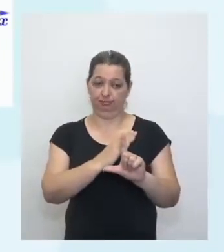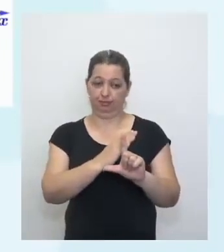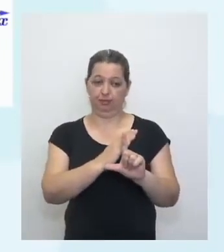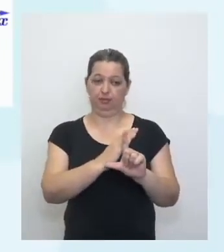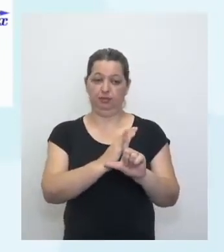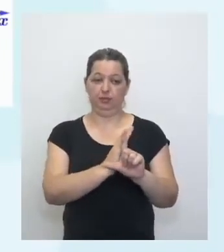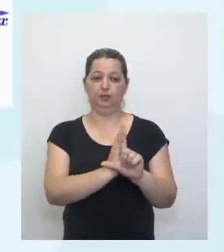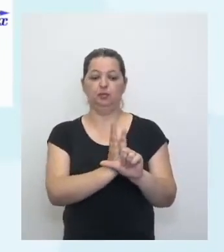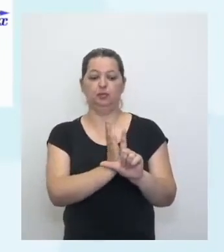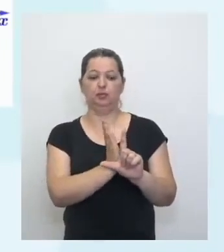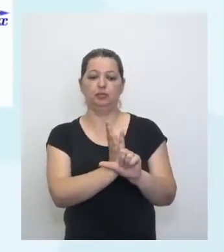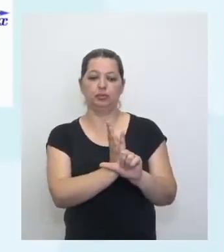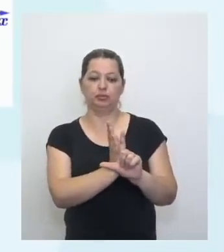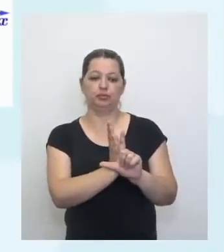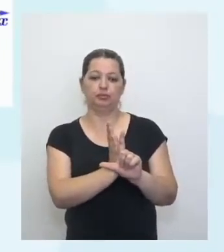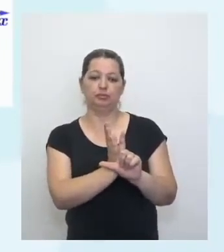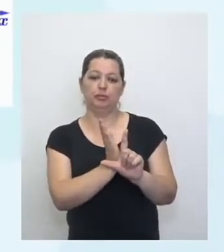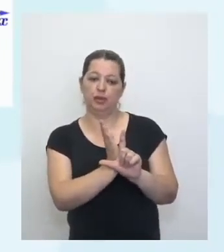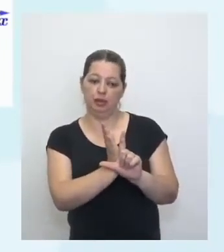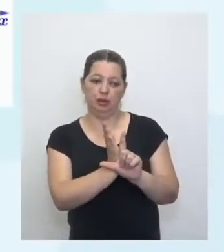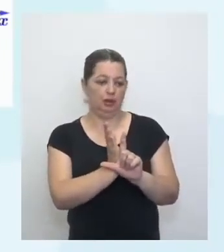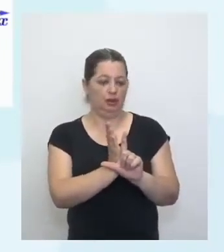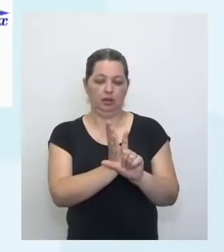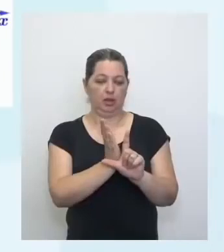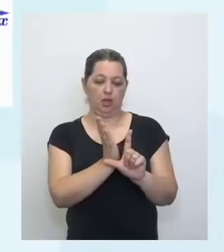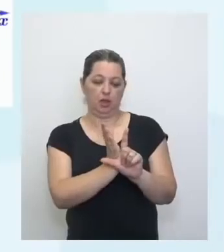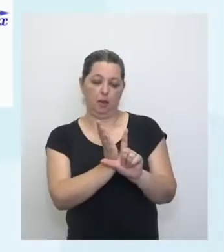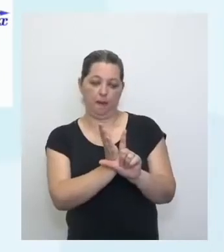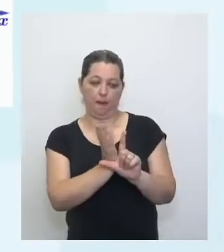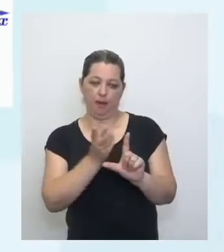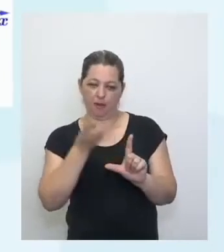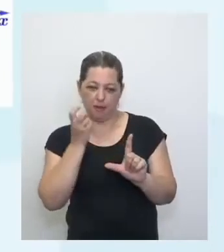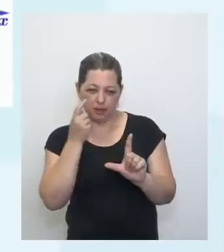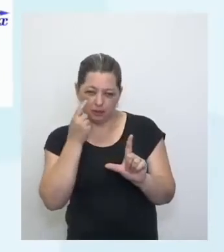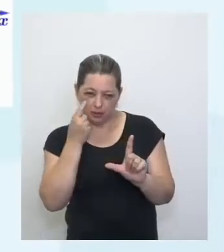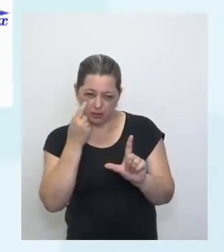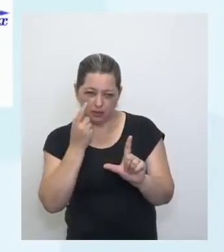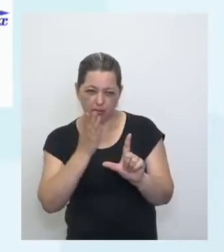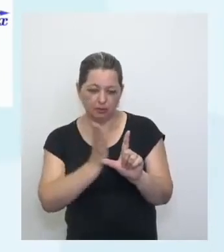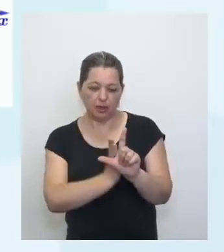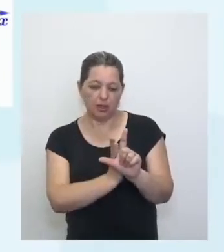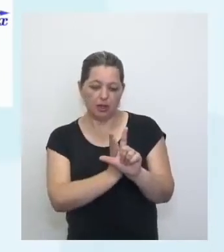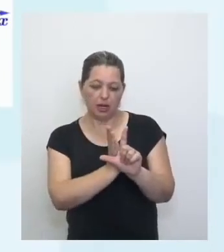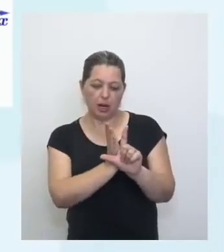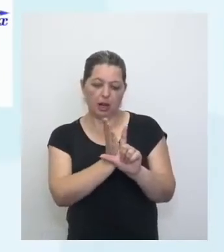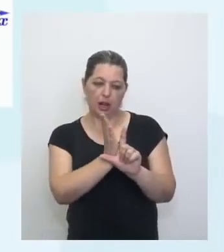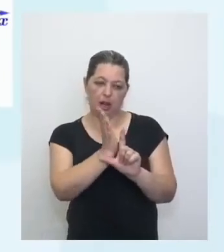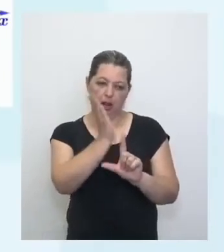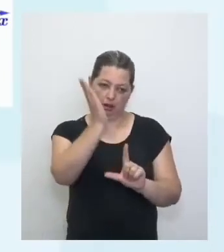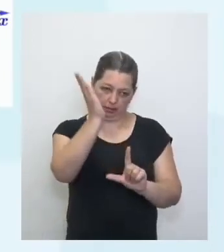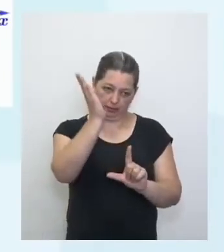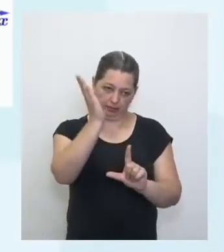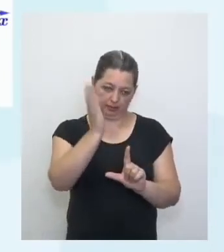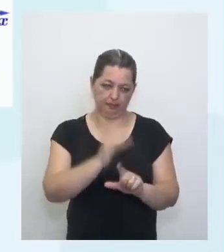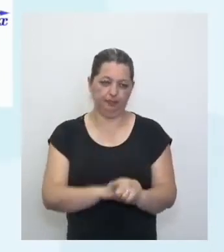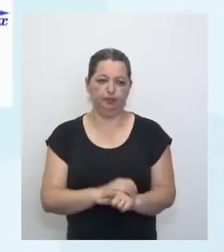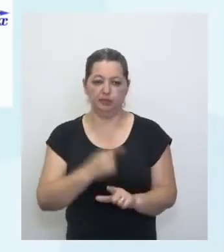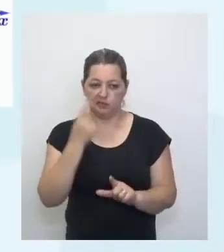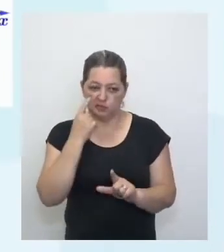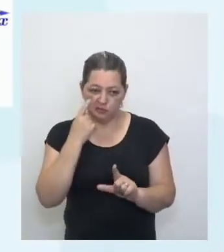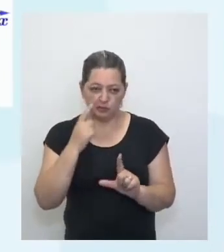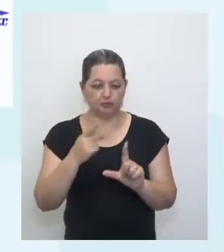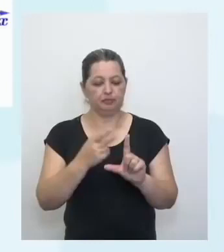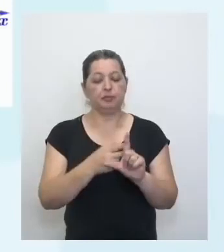inclinada que não está passando na origem. Observem que essa reta está subindo, ela é crescente, tá bom? Então, ela veio aqui, ó, passou